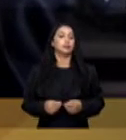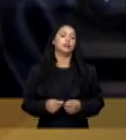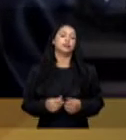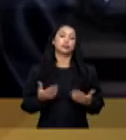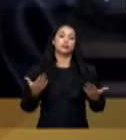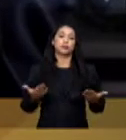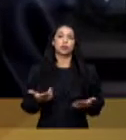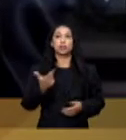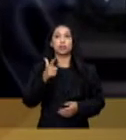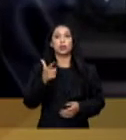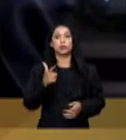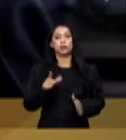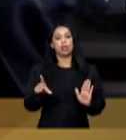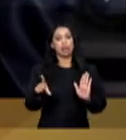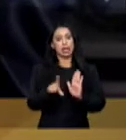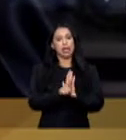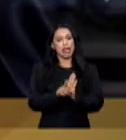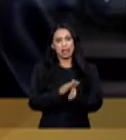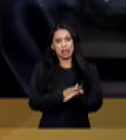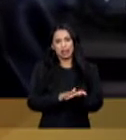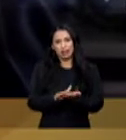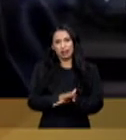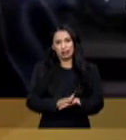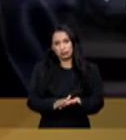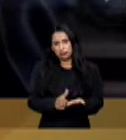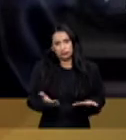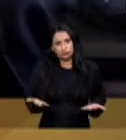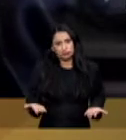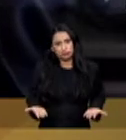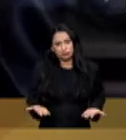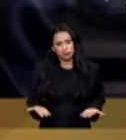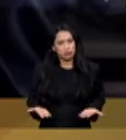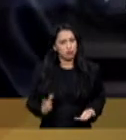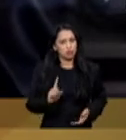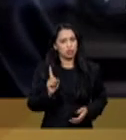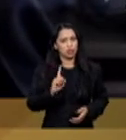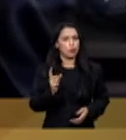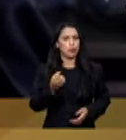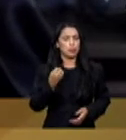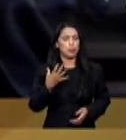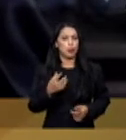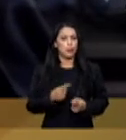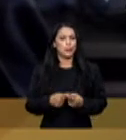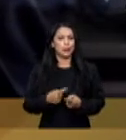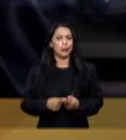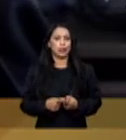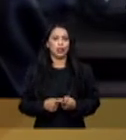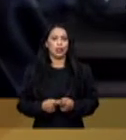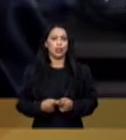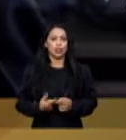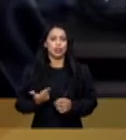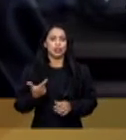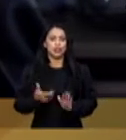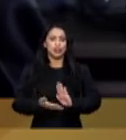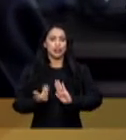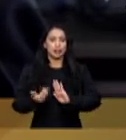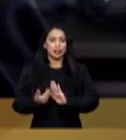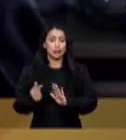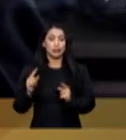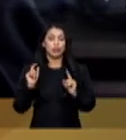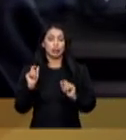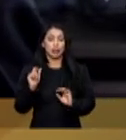aplicar sanção alguma não parece boa, porque desconsideraria a manifestação do